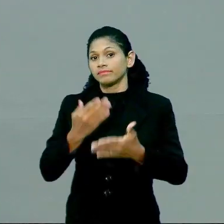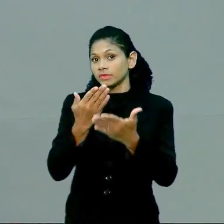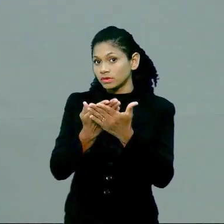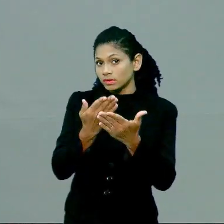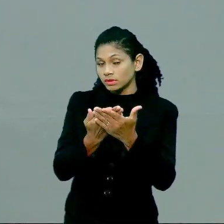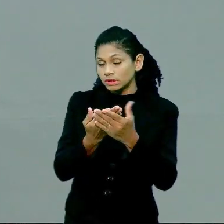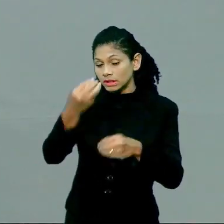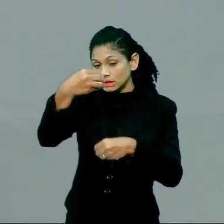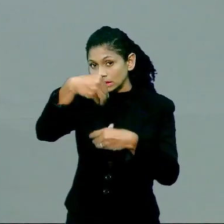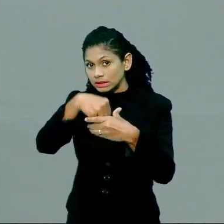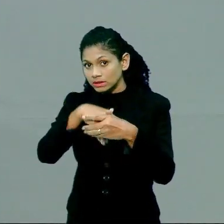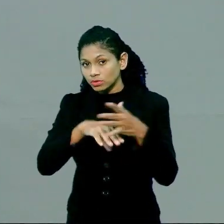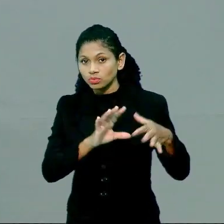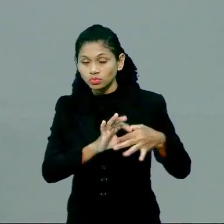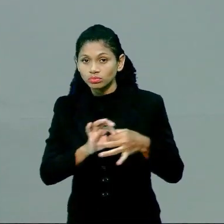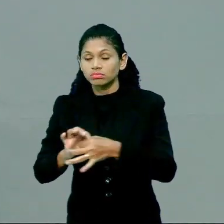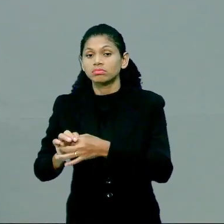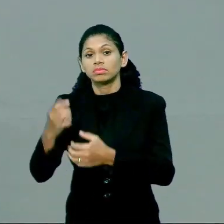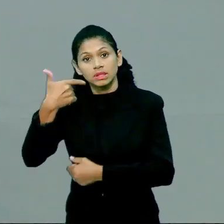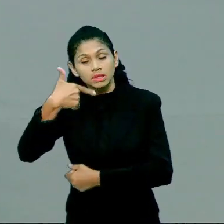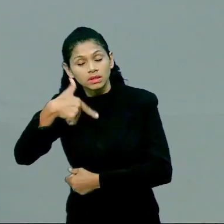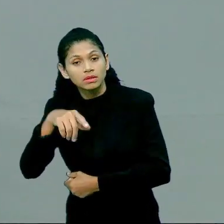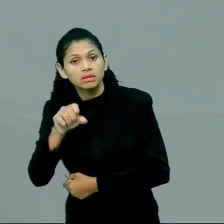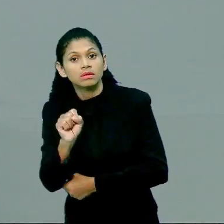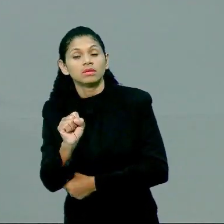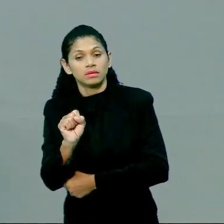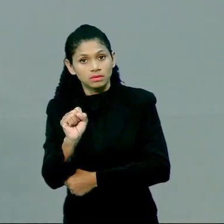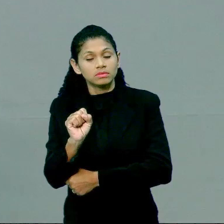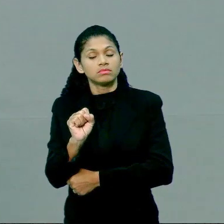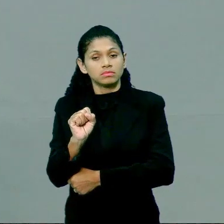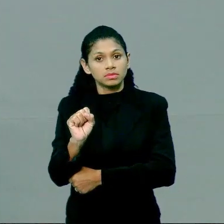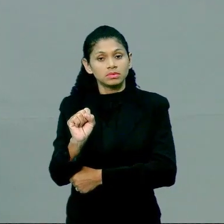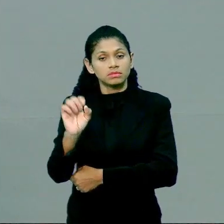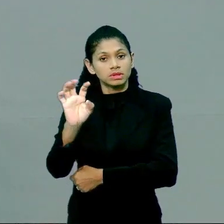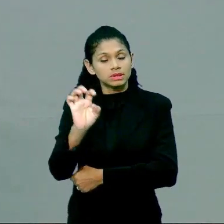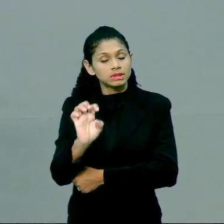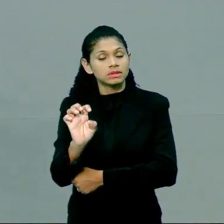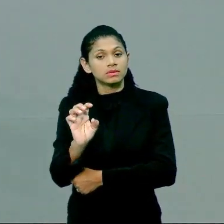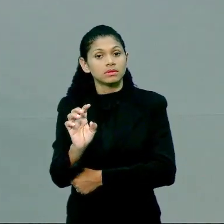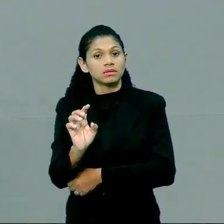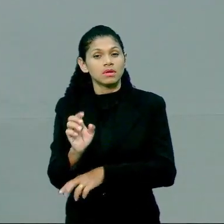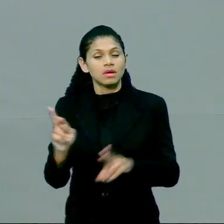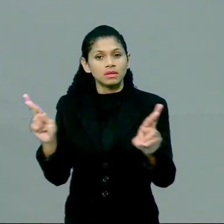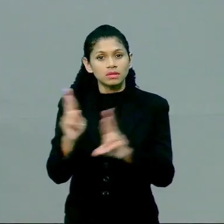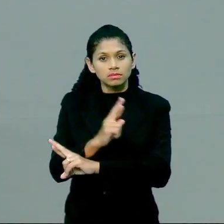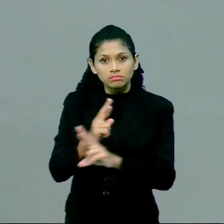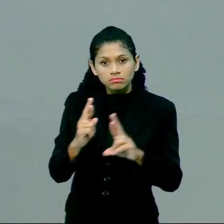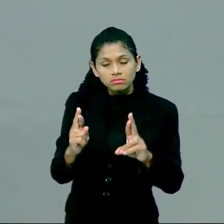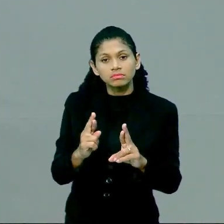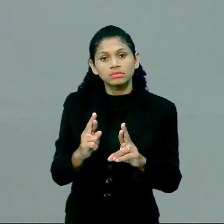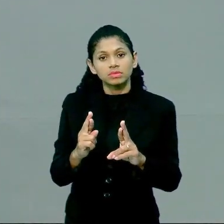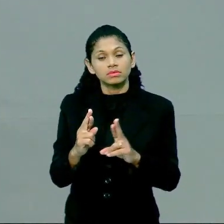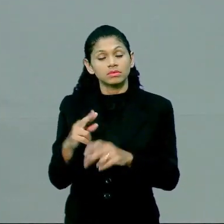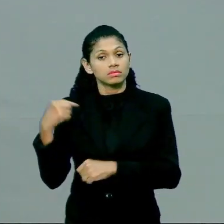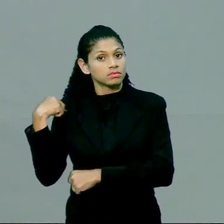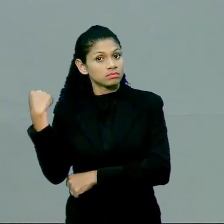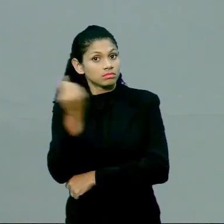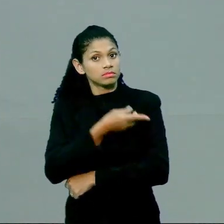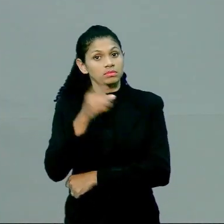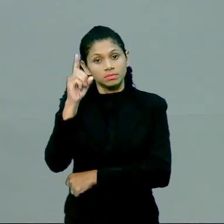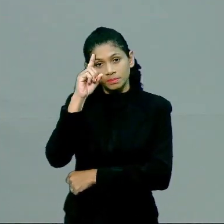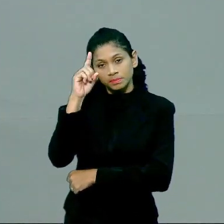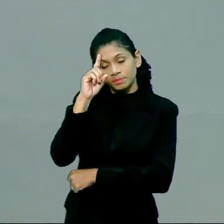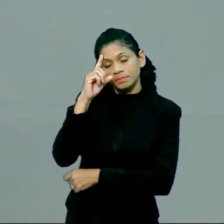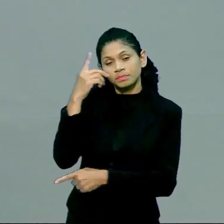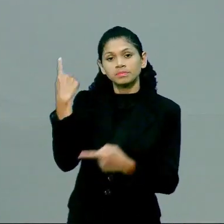mas também relacionando com o nosso local né também relacionando com o nosso cotidiano porque galera